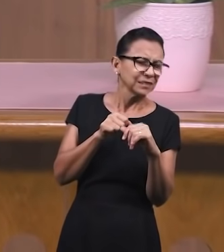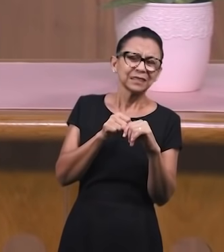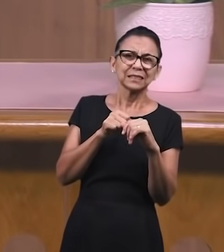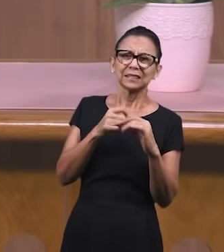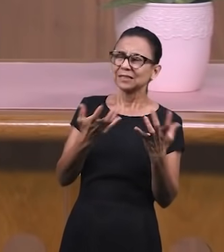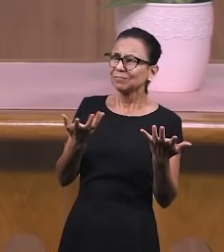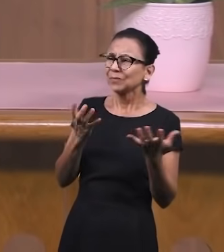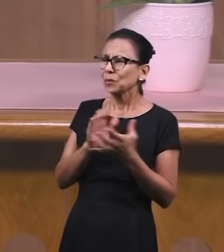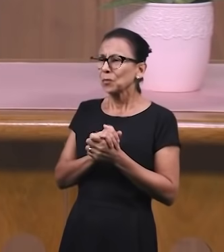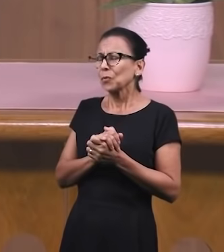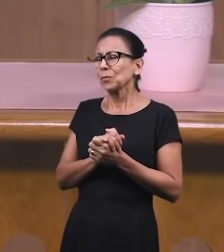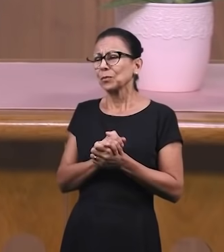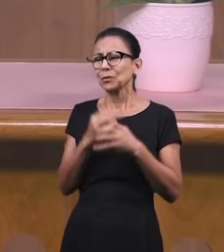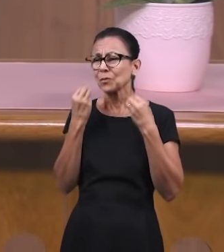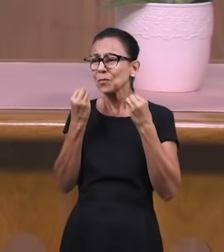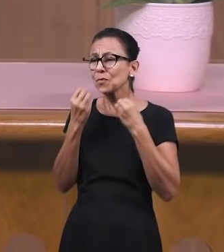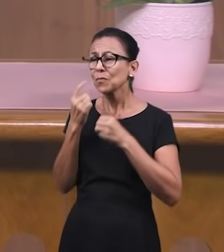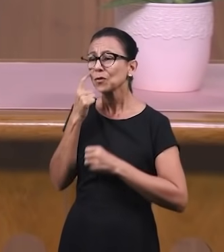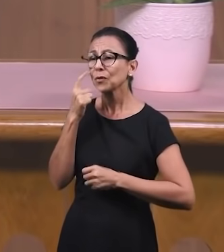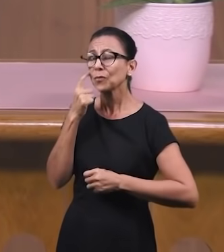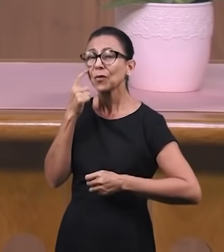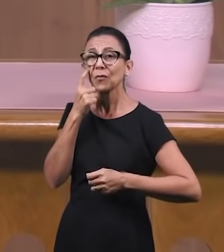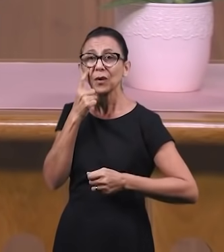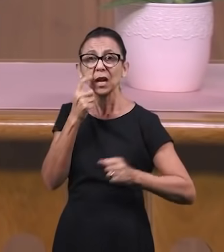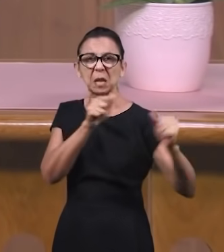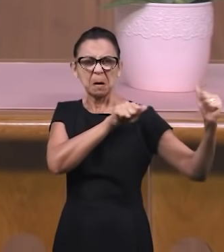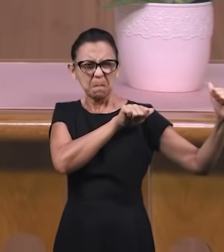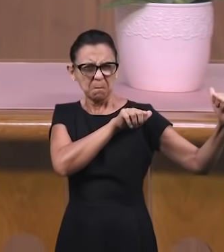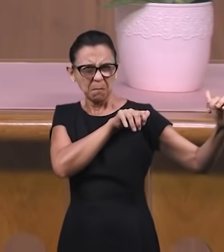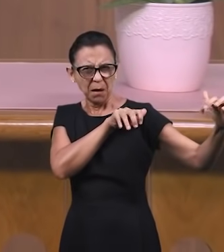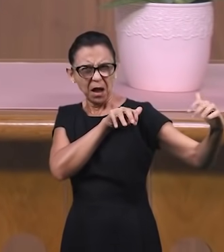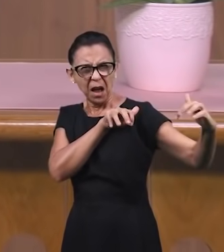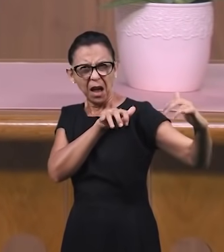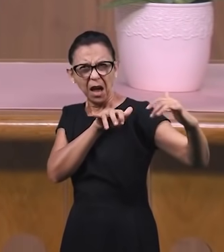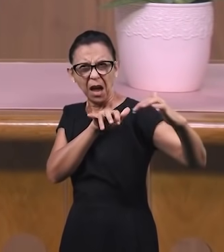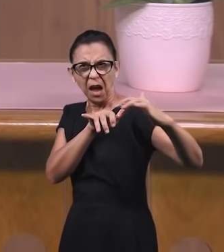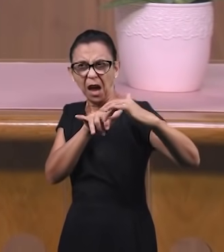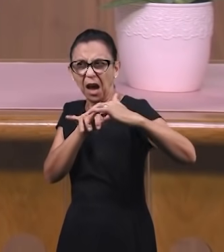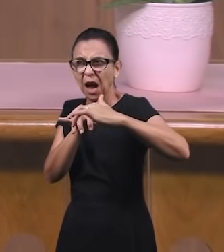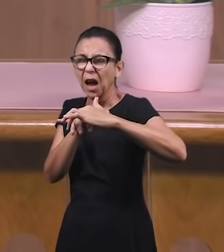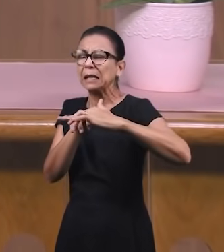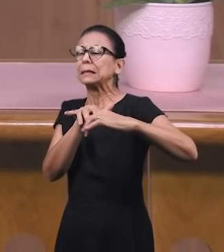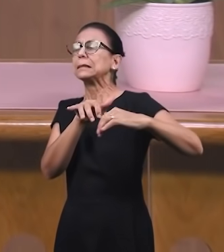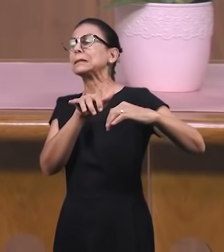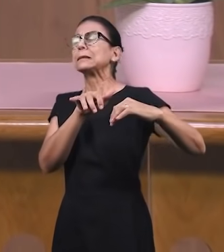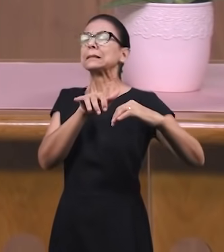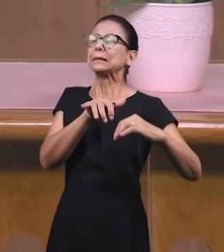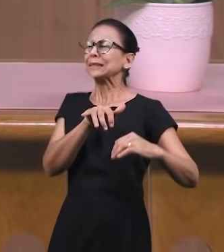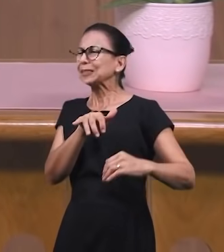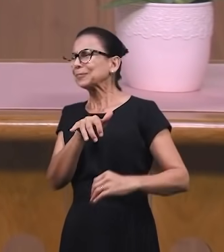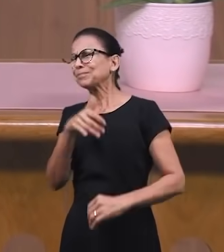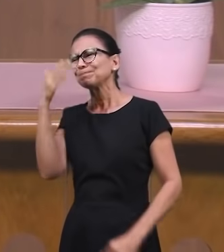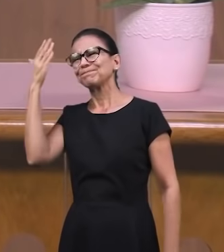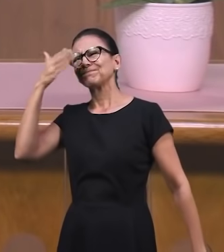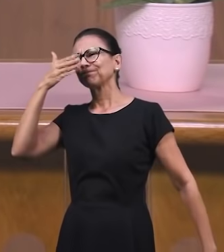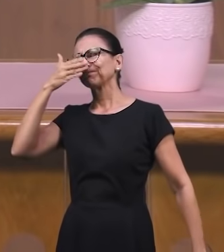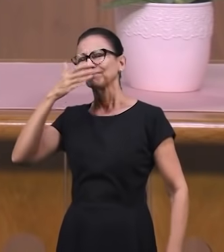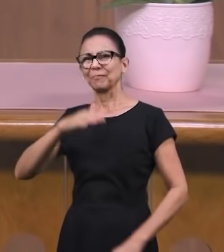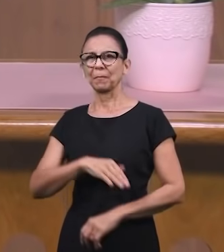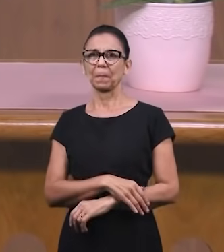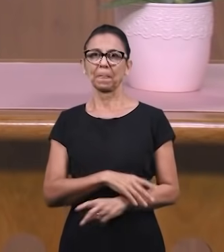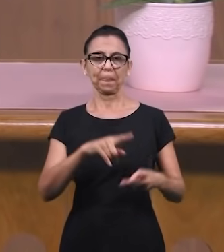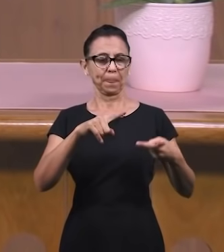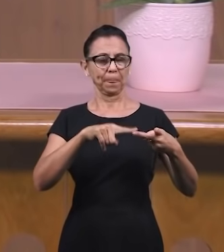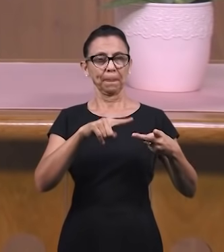pessoas entre ele e o Senhor Jesus. Pessoas que se interpunham entre ele e Jesus e ele não podia ver